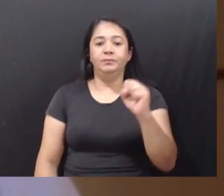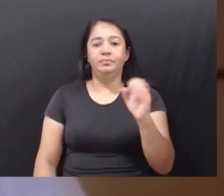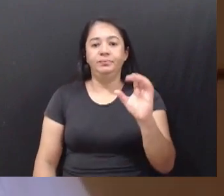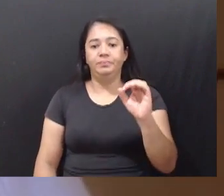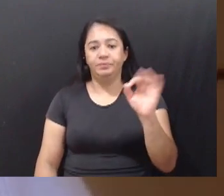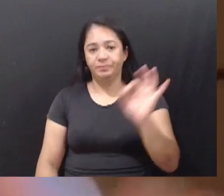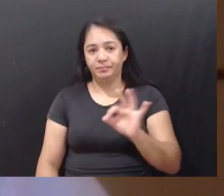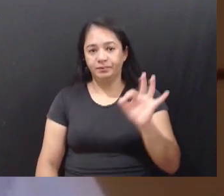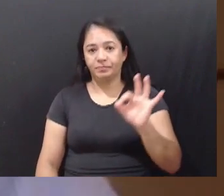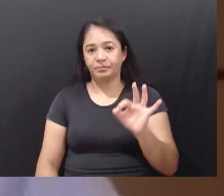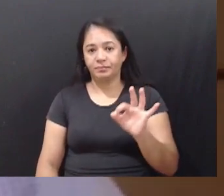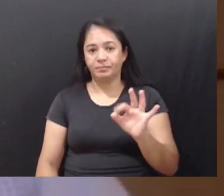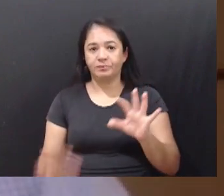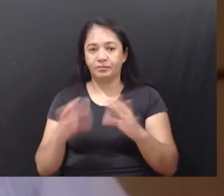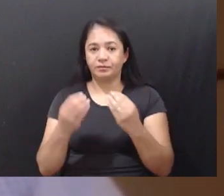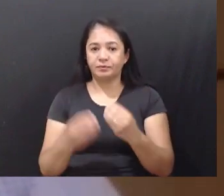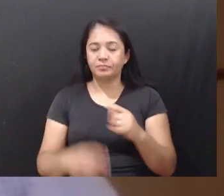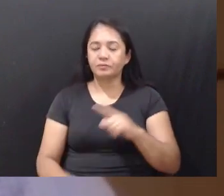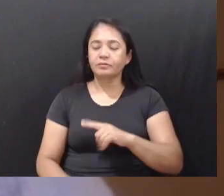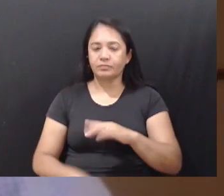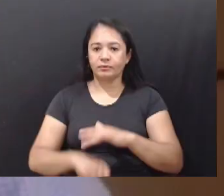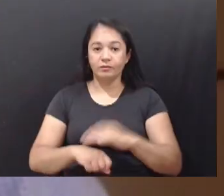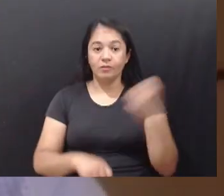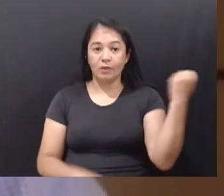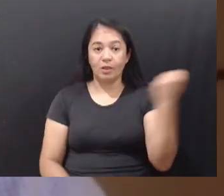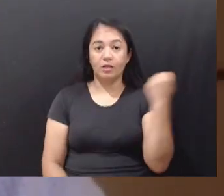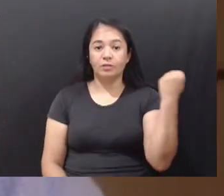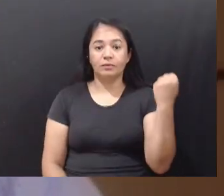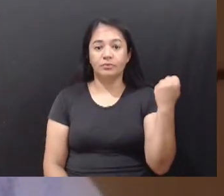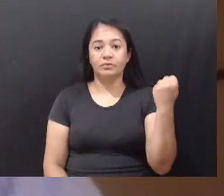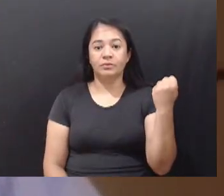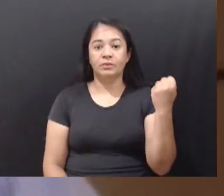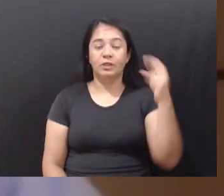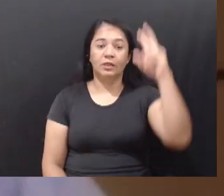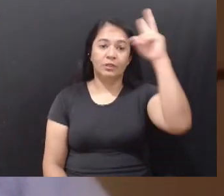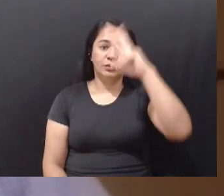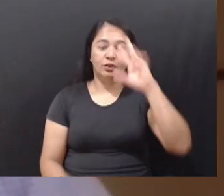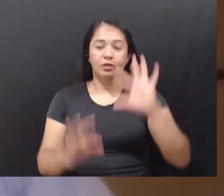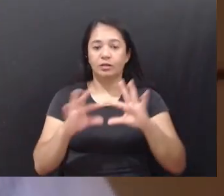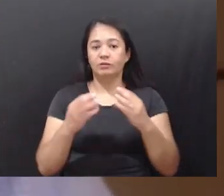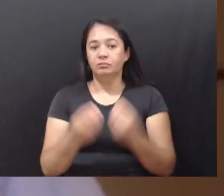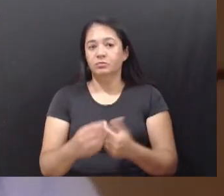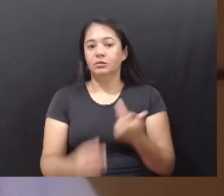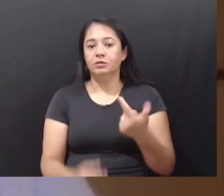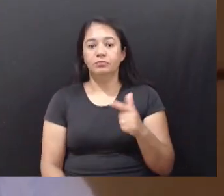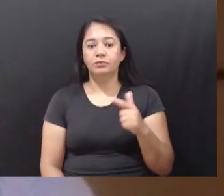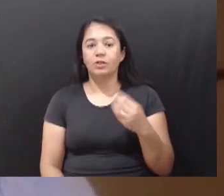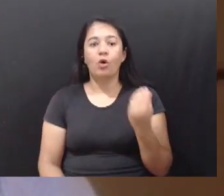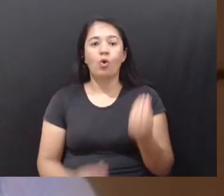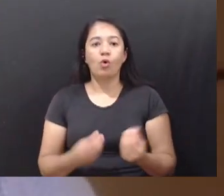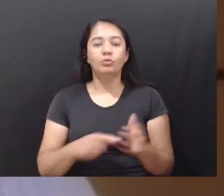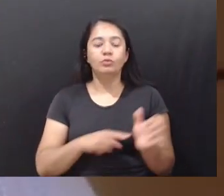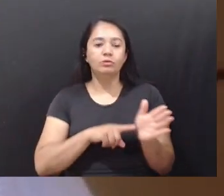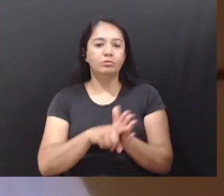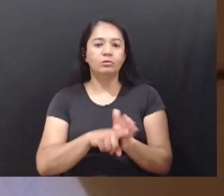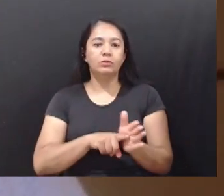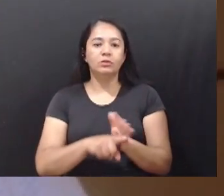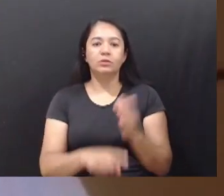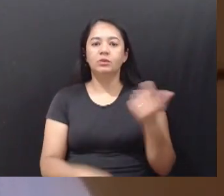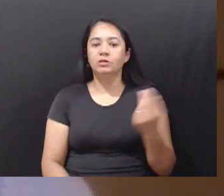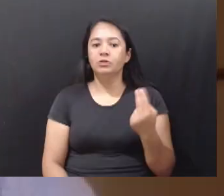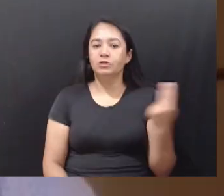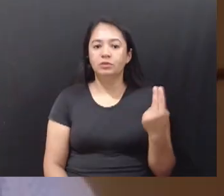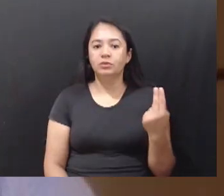Então, 80% das vezes que as famílias têm uma doença grave hereditária, elas não têm histórico familiar. Então, não teria como a